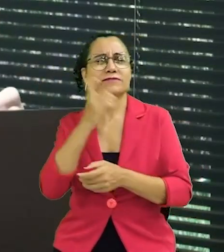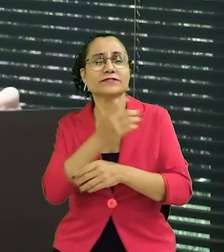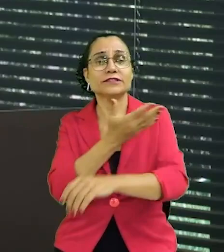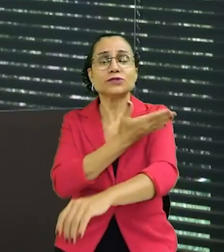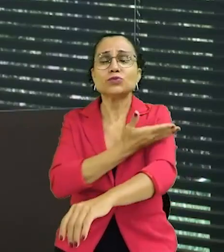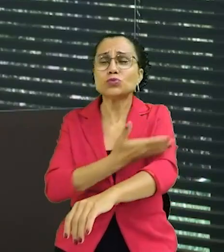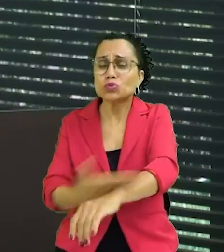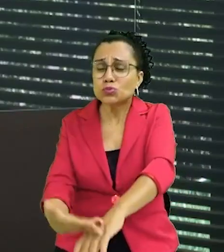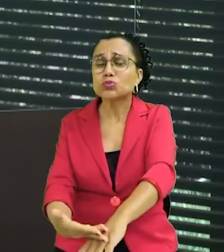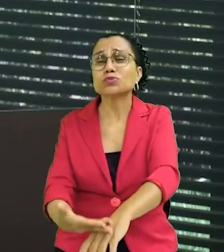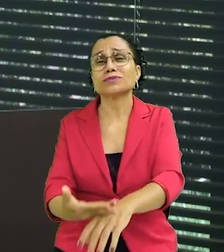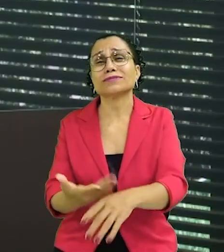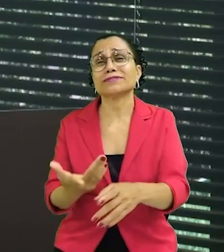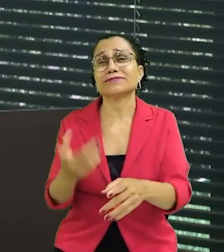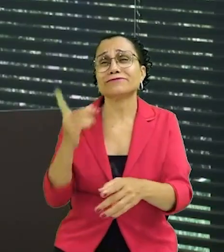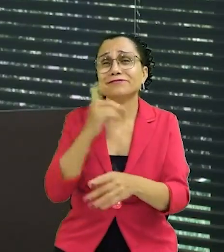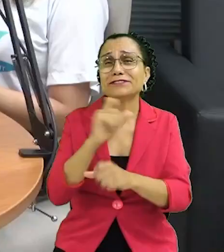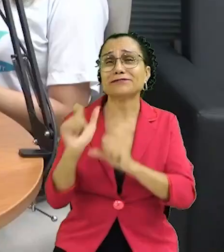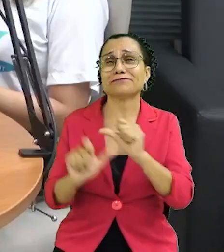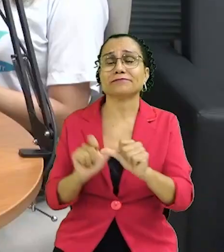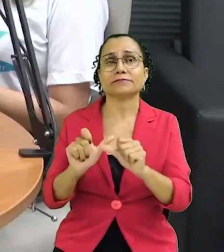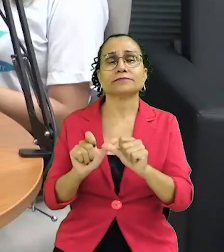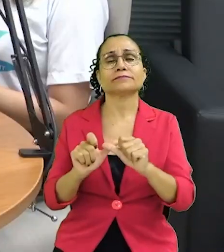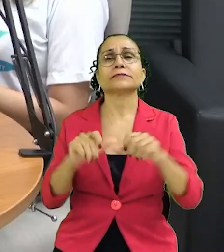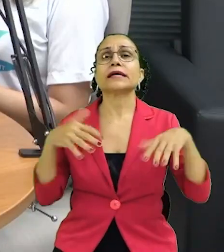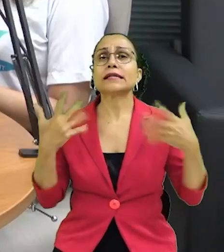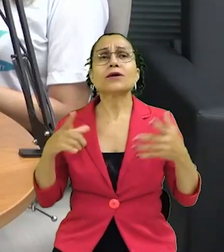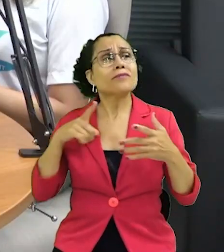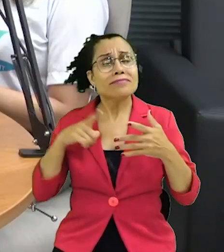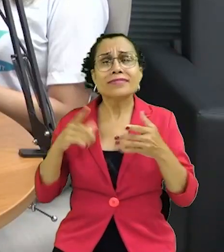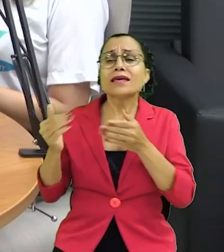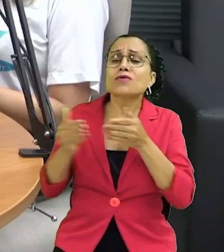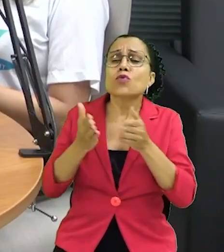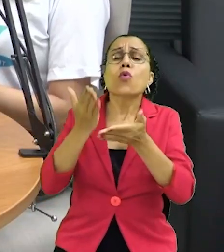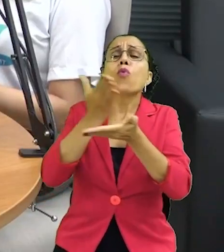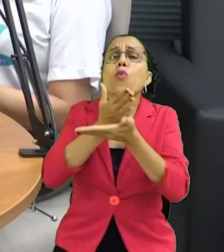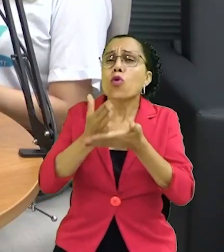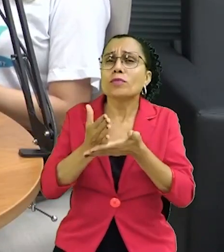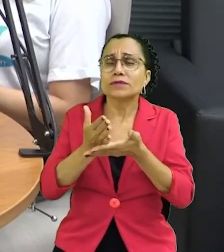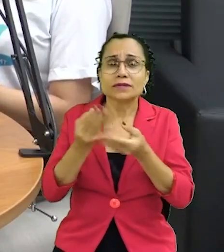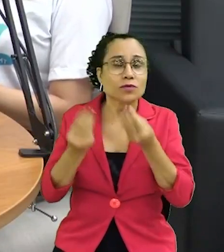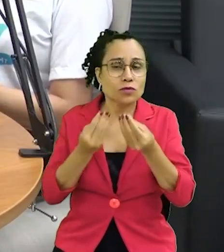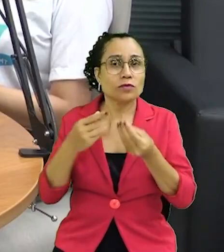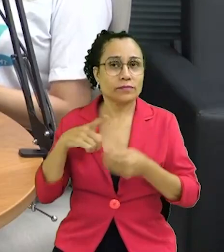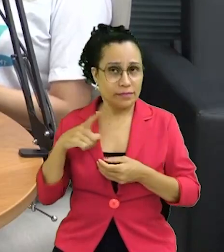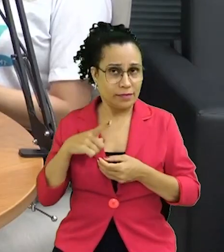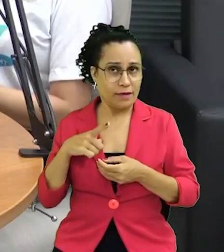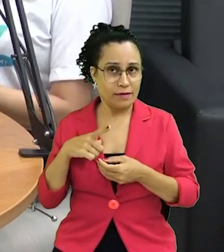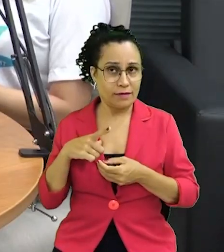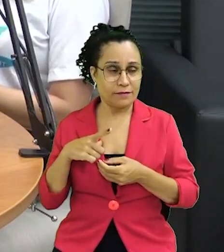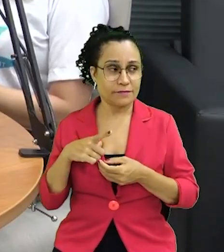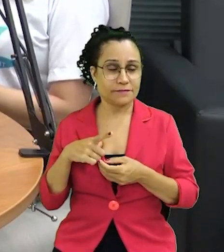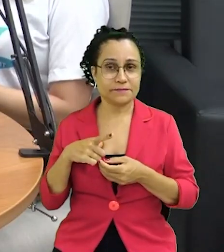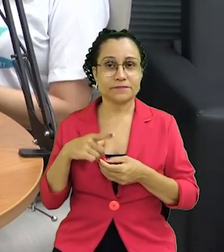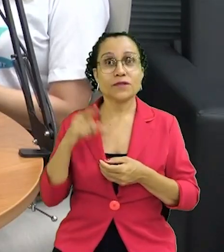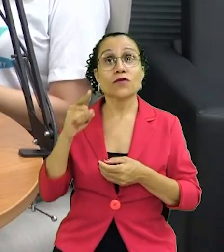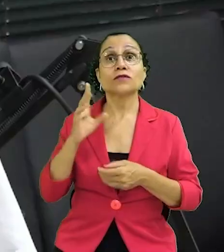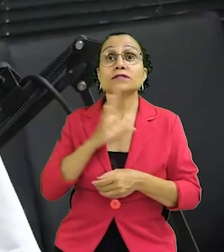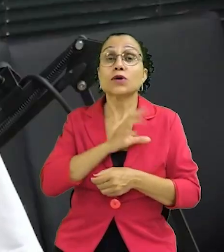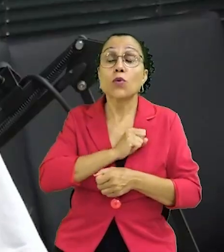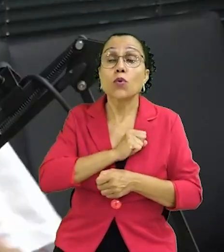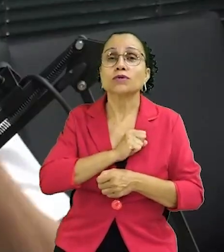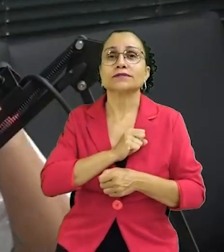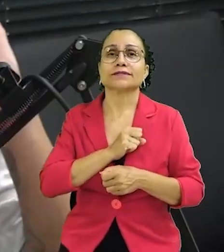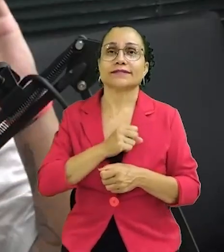Mas então, assim, para quem deseja isso, existe um caminho por onde começar? Existe, pelo que você